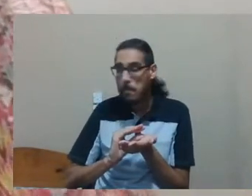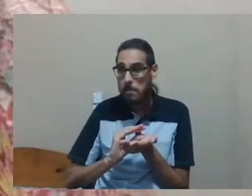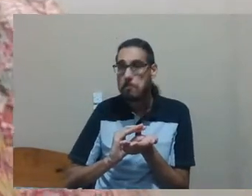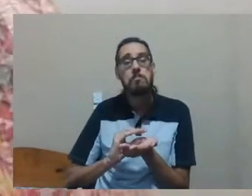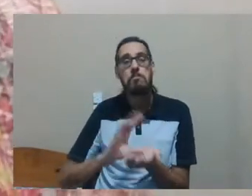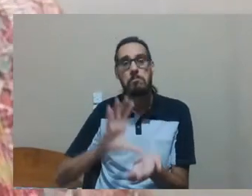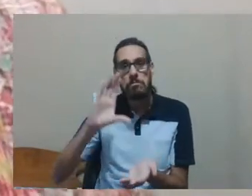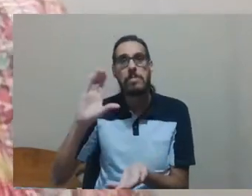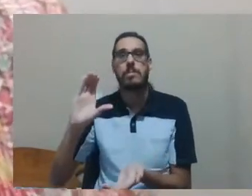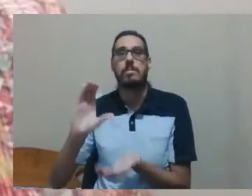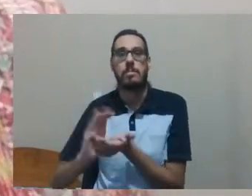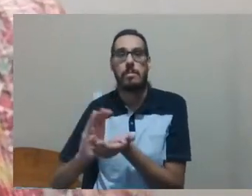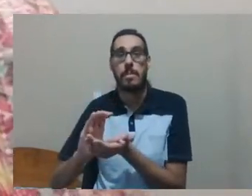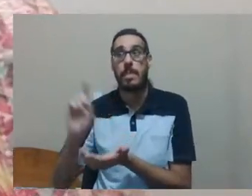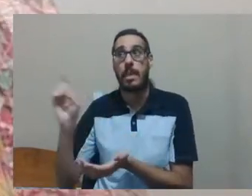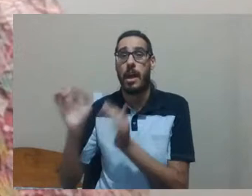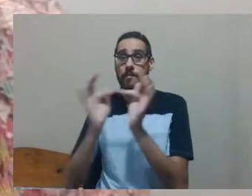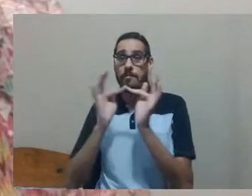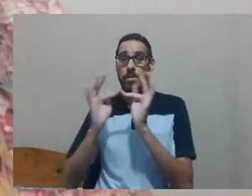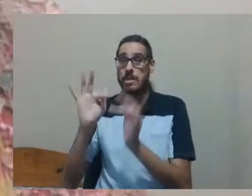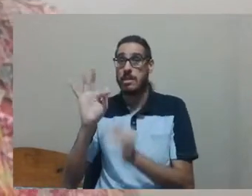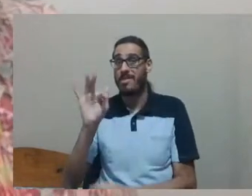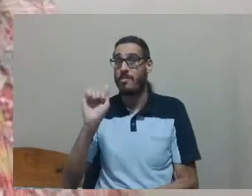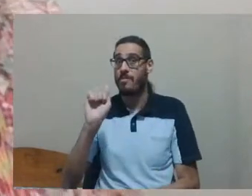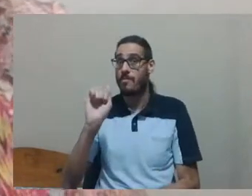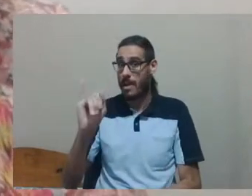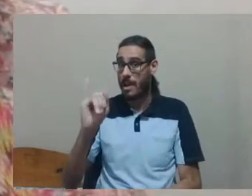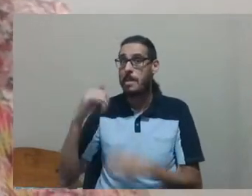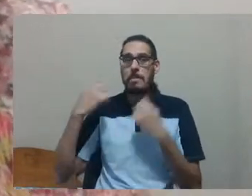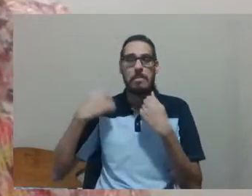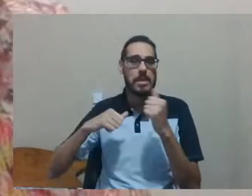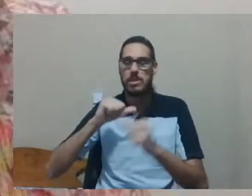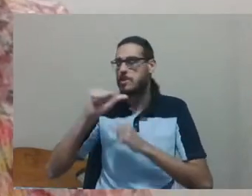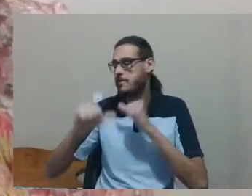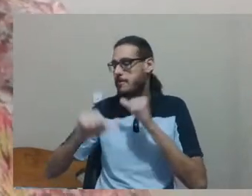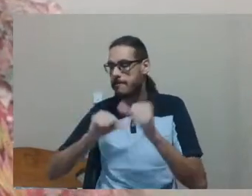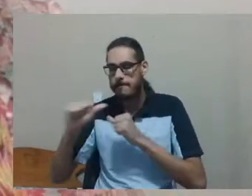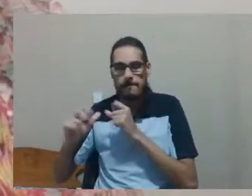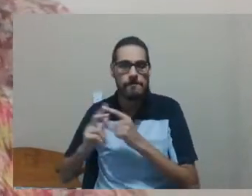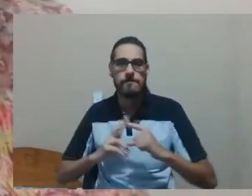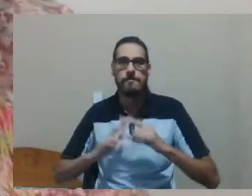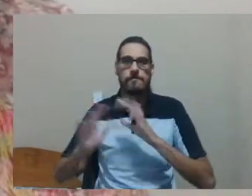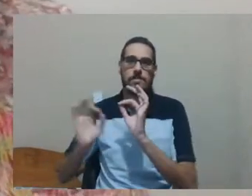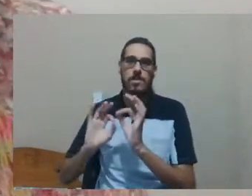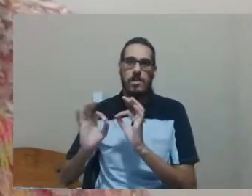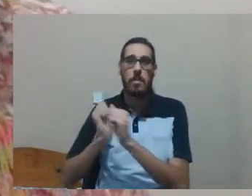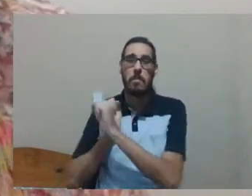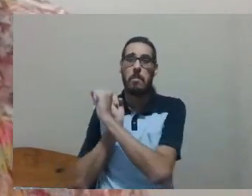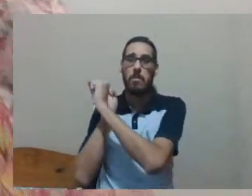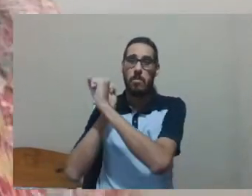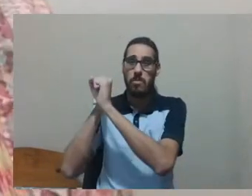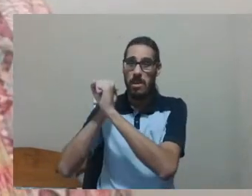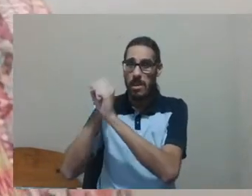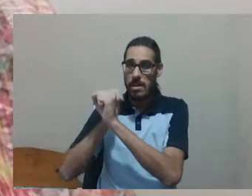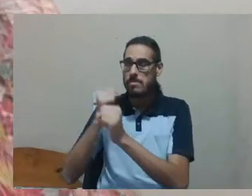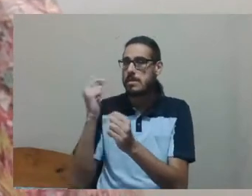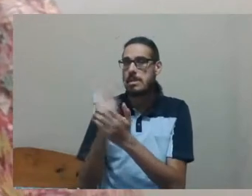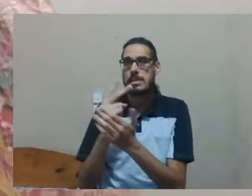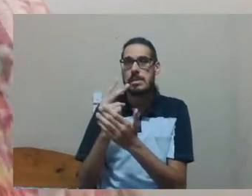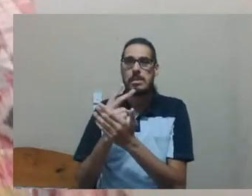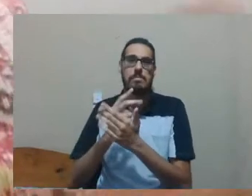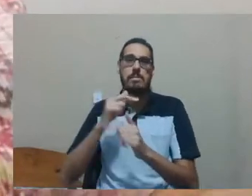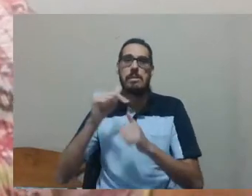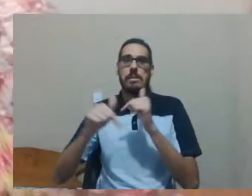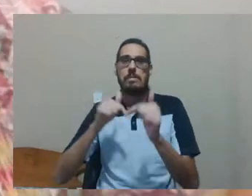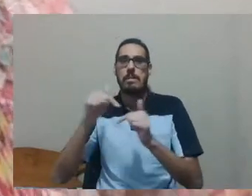Fundação FAI, ela teve que ser reestruturada. Por muitos anos, ela trabalhou no vermelho, no